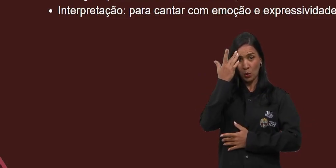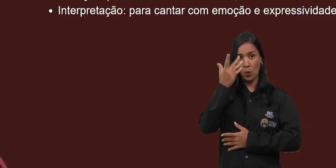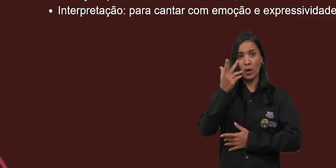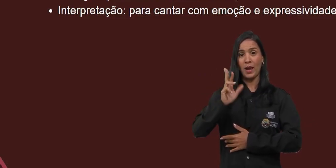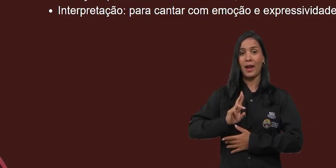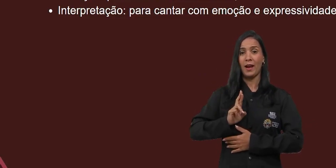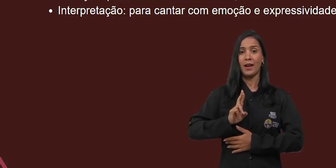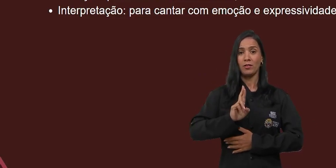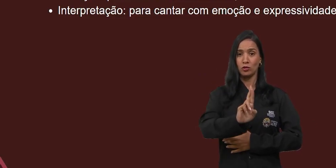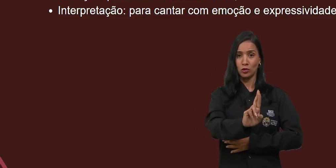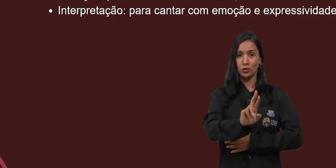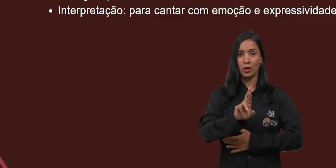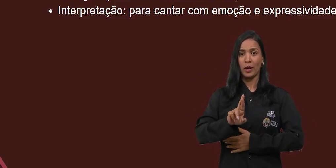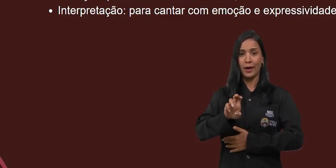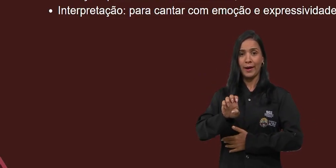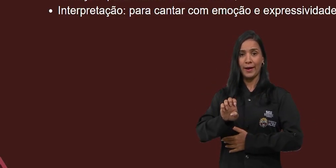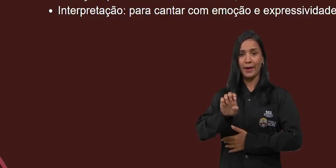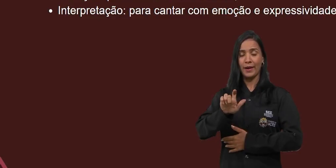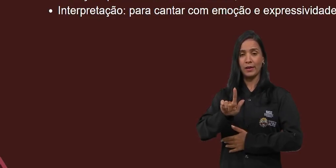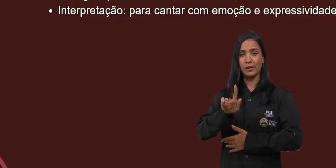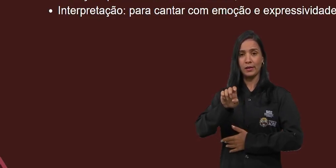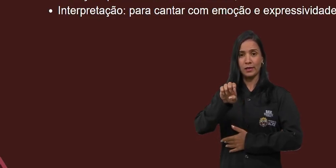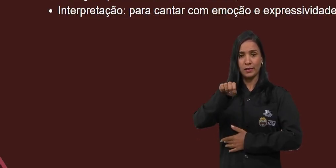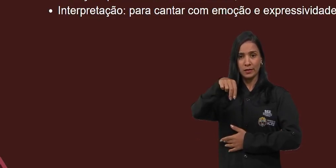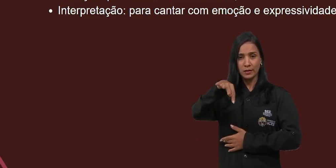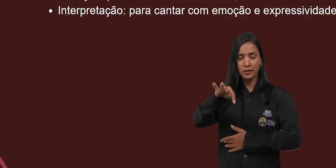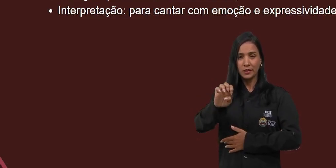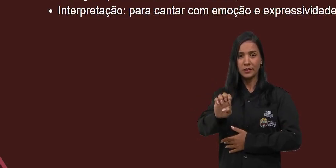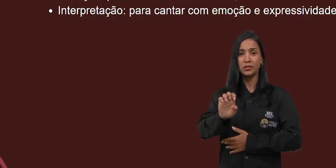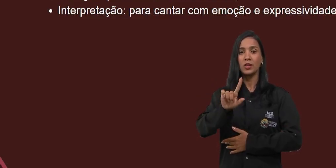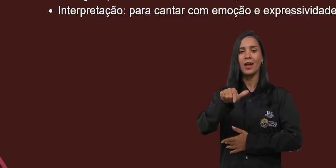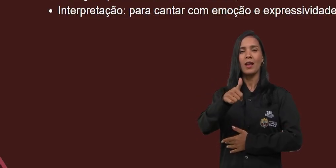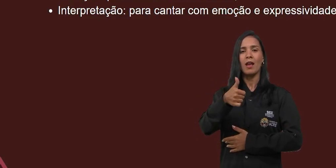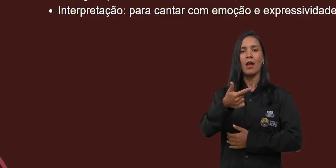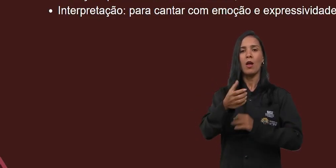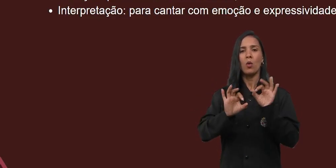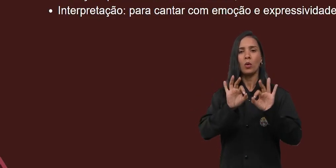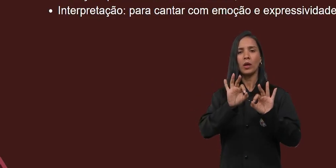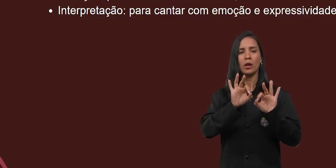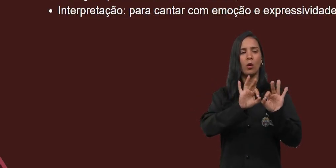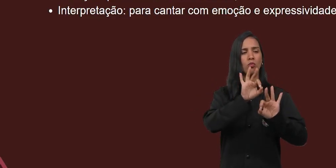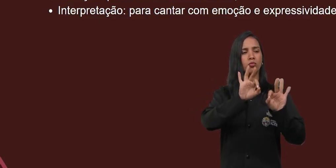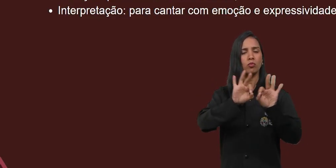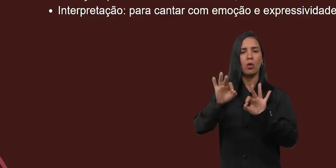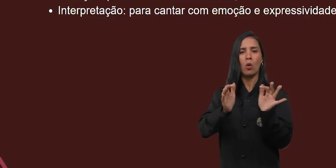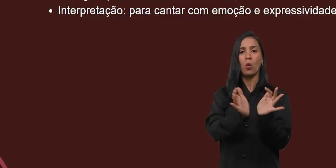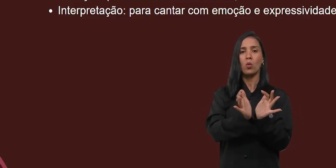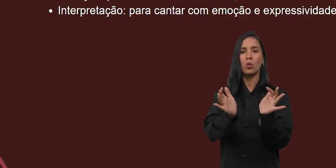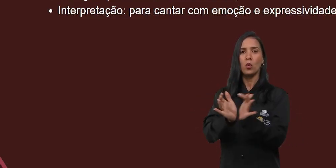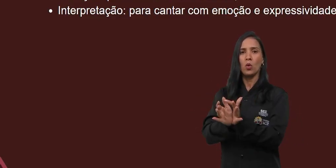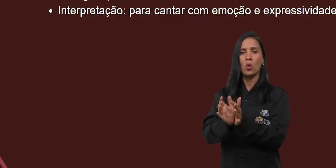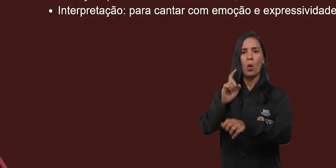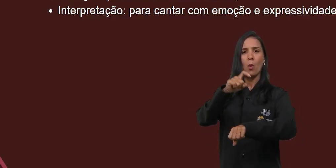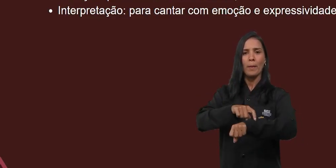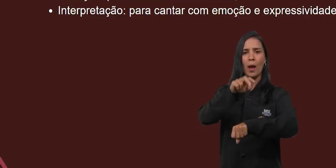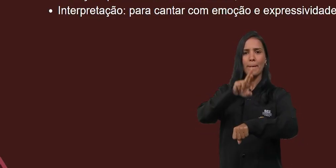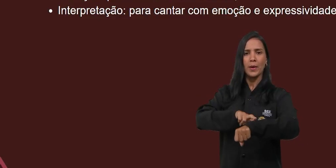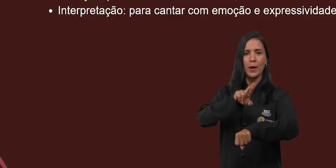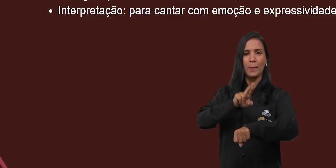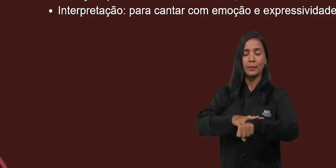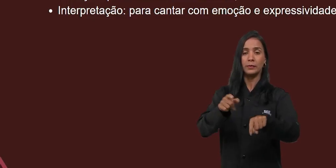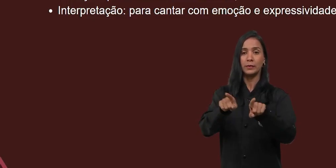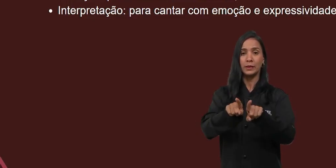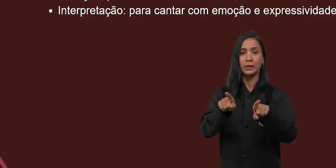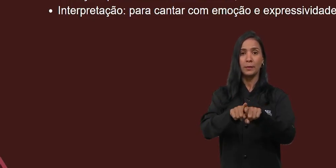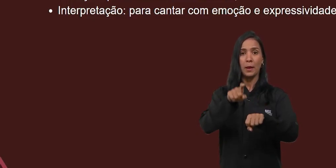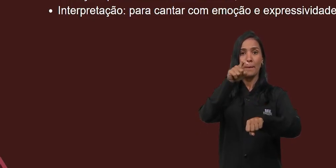regente é ele quem conduz o grupo, marca o ritmo e orienta as entradas das